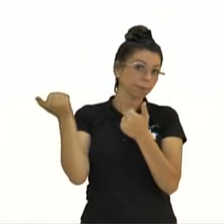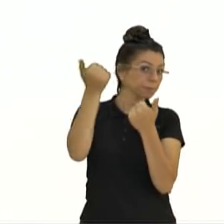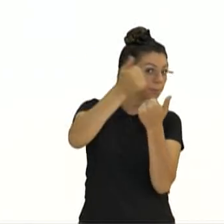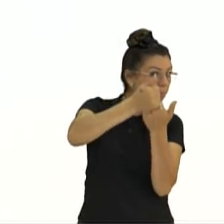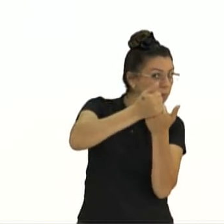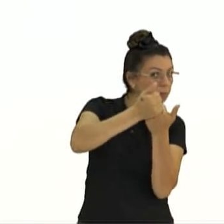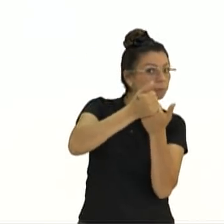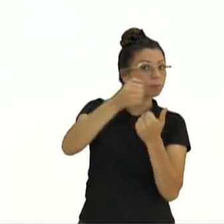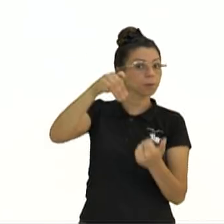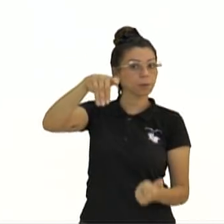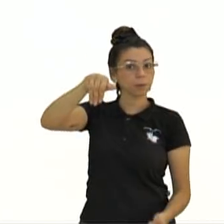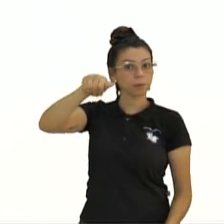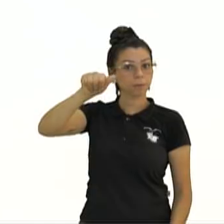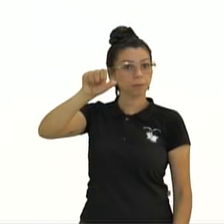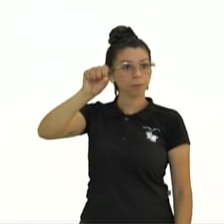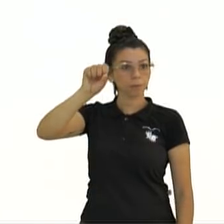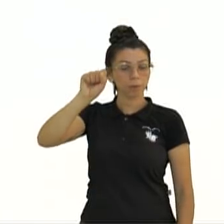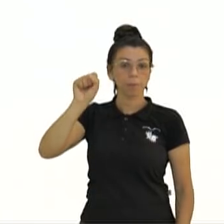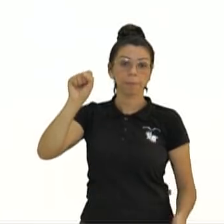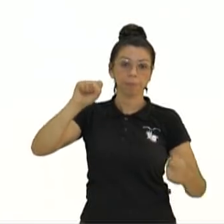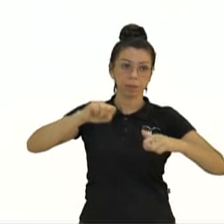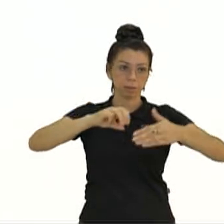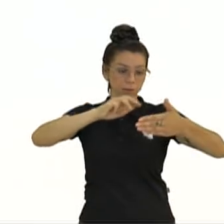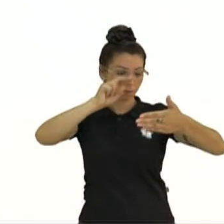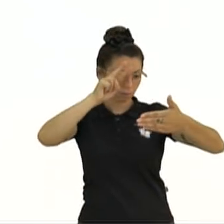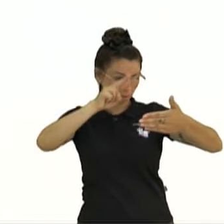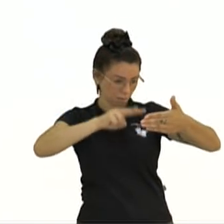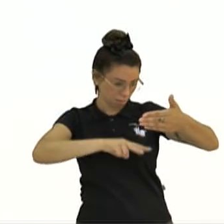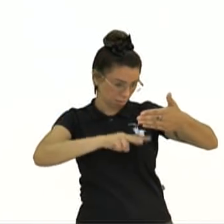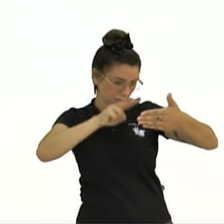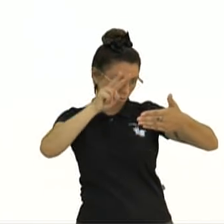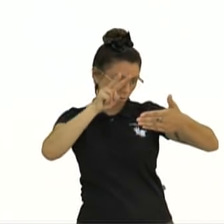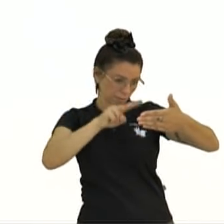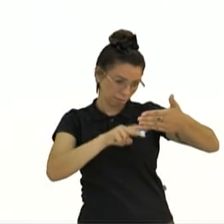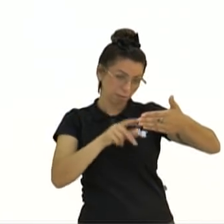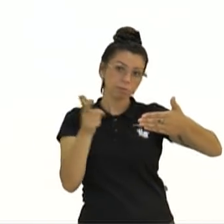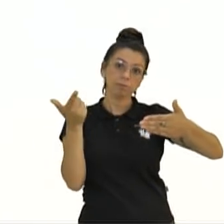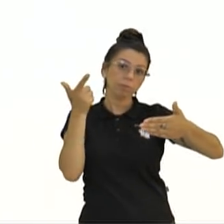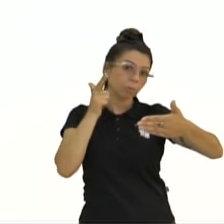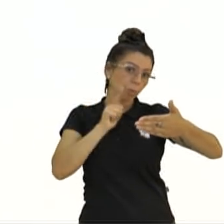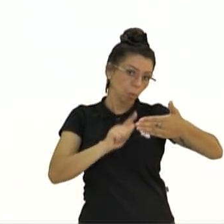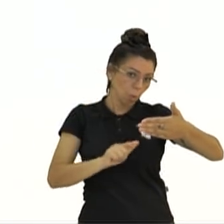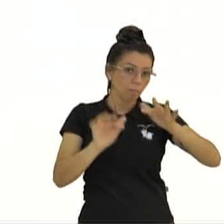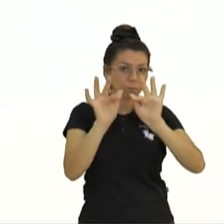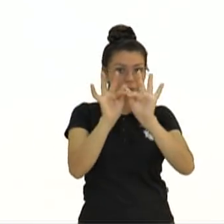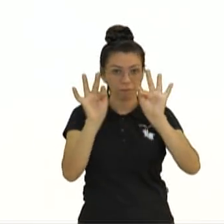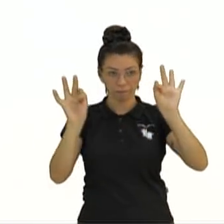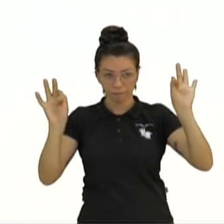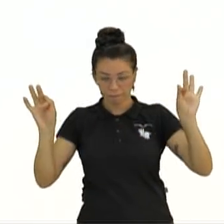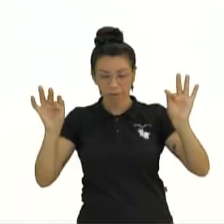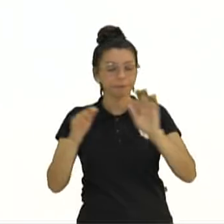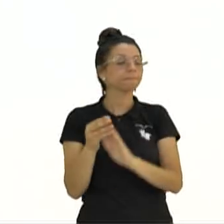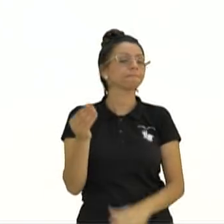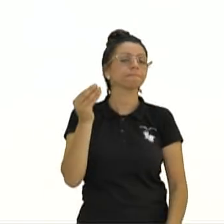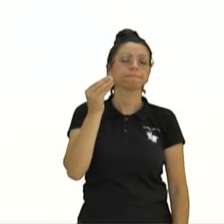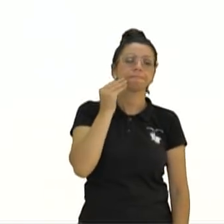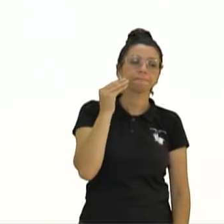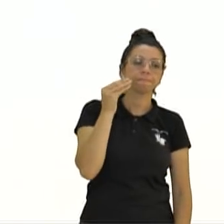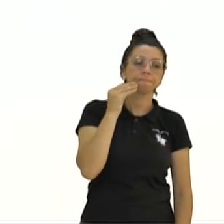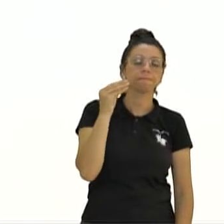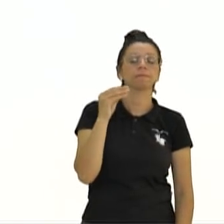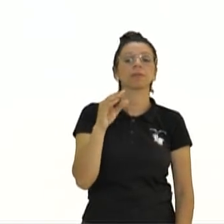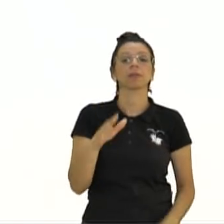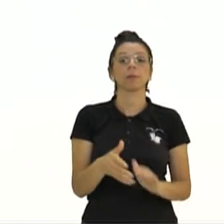Você deve fazer a leitura, leiam novamente a frase, tente ler